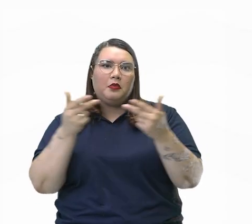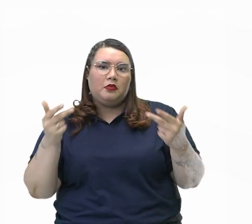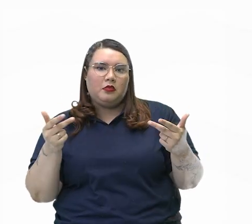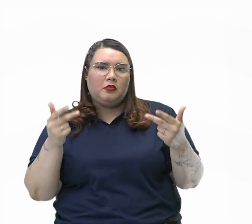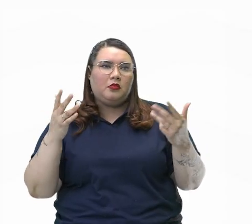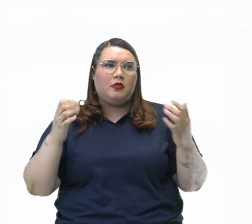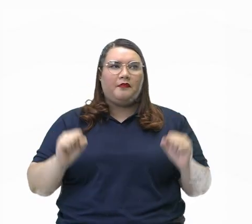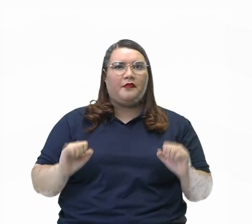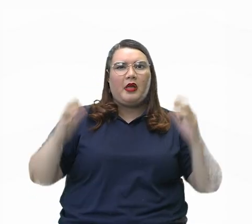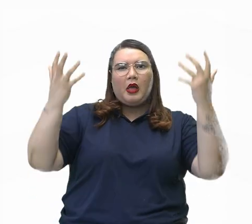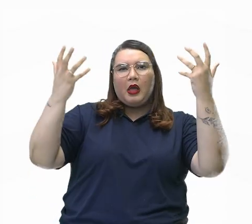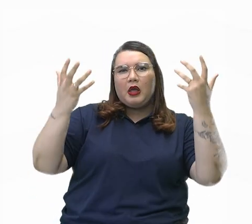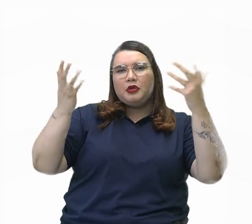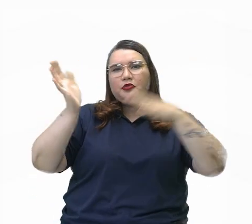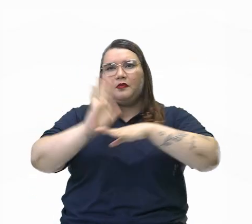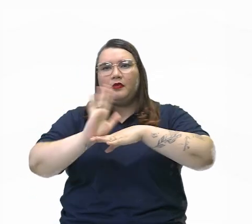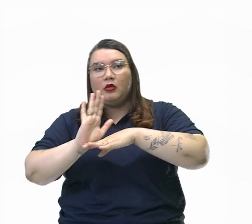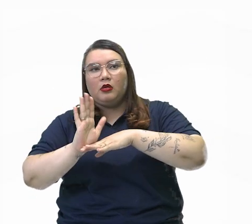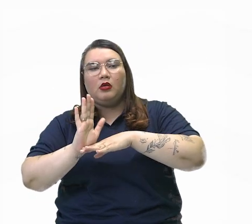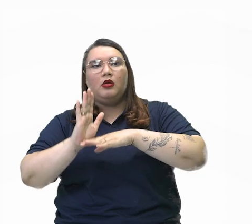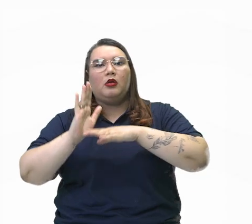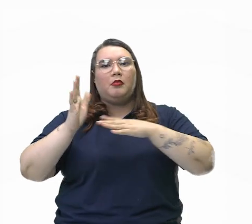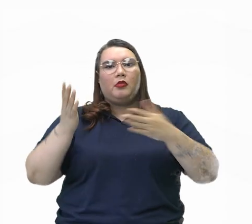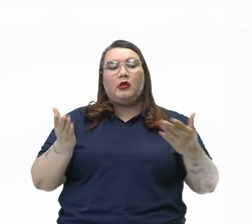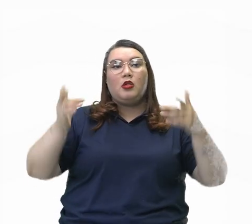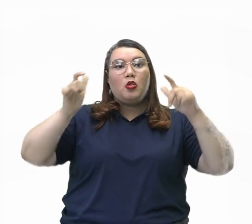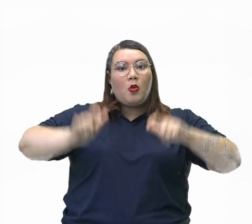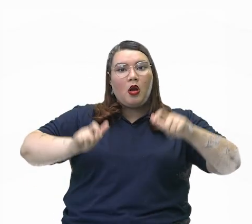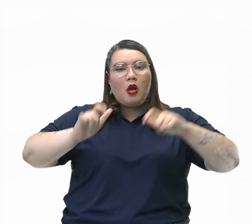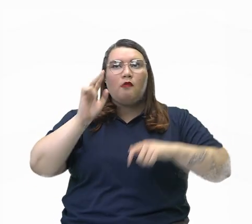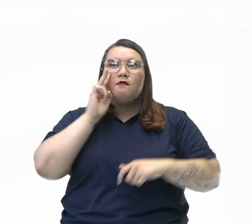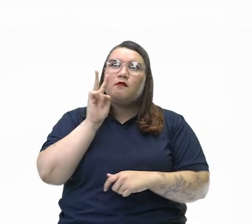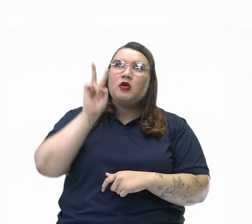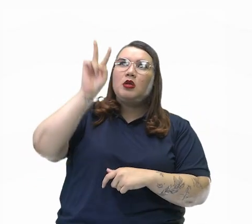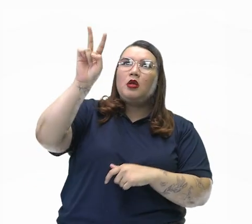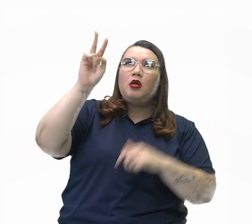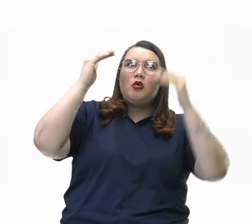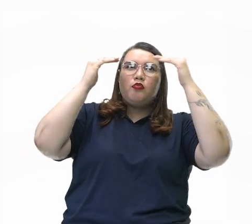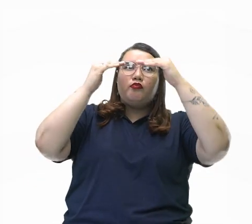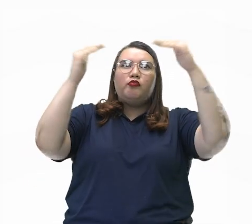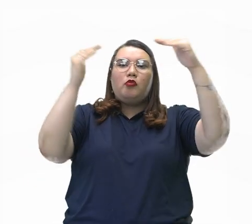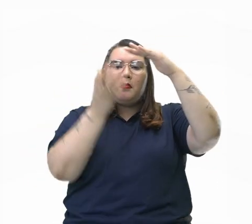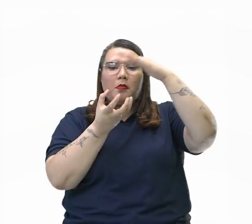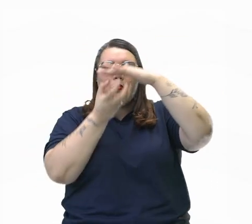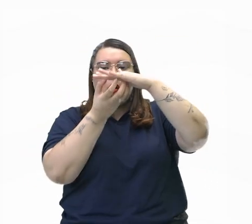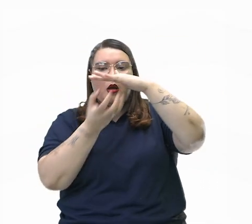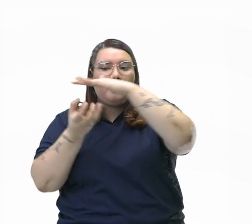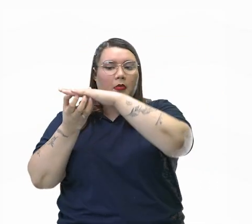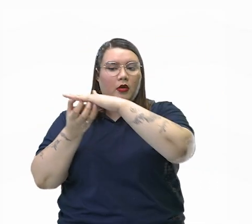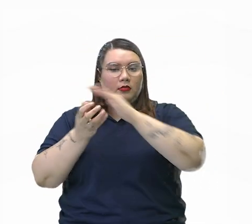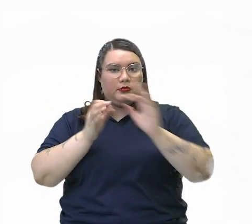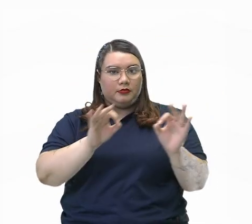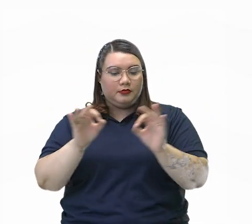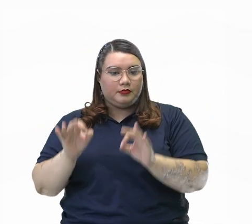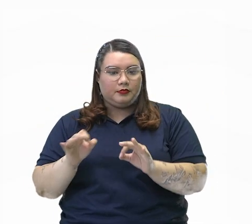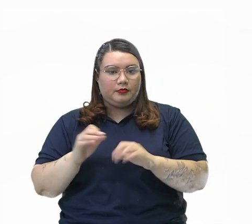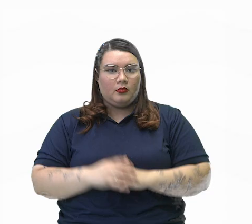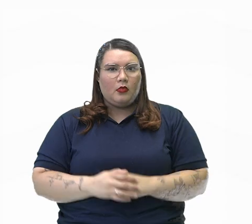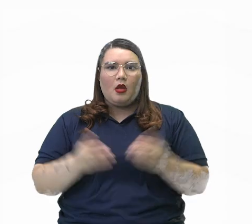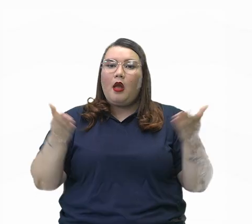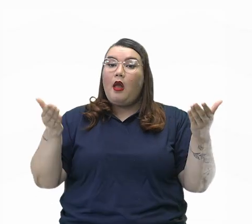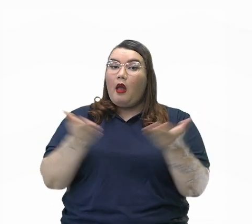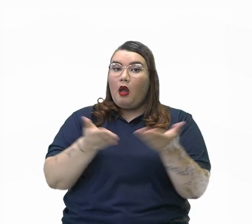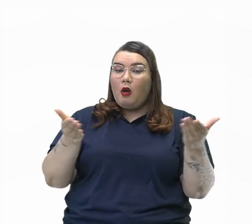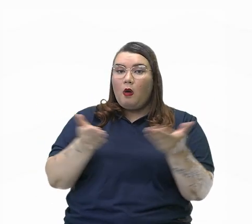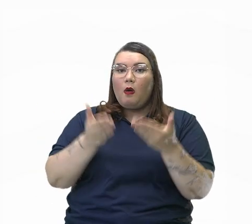tem num show, ou num filme, ou um cinema, você tem aí esses detectores de fumaça. E agora, presta